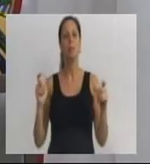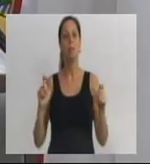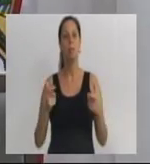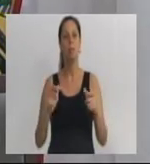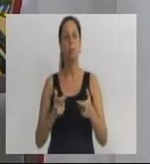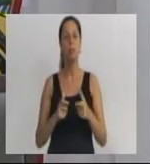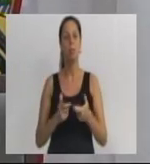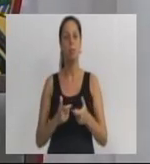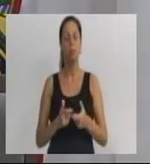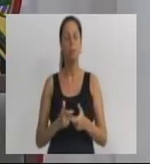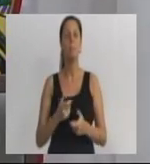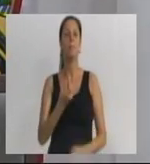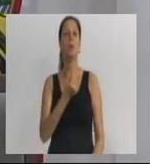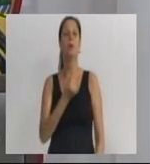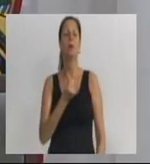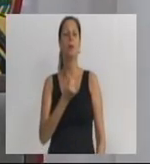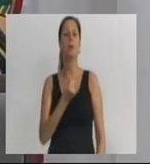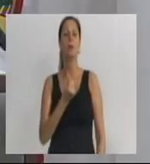em todos